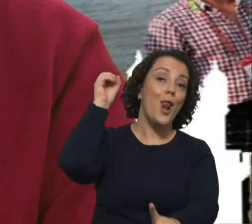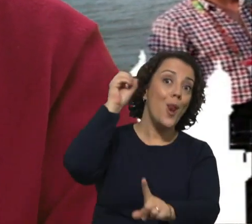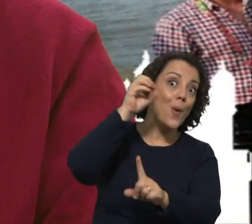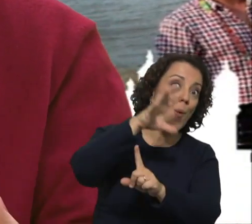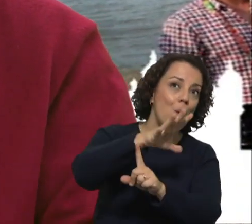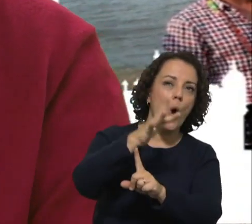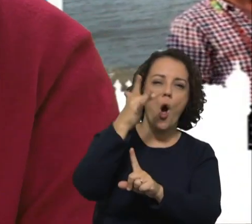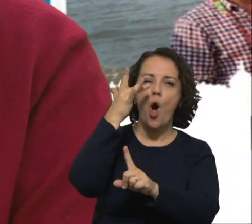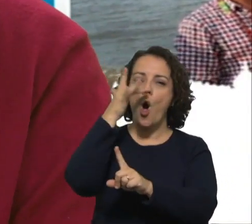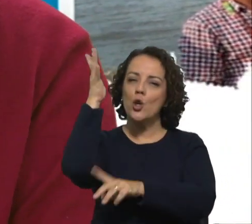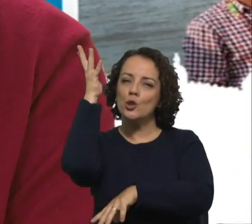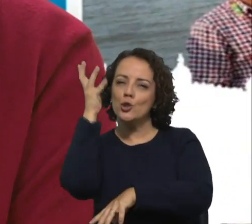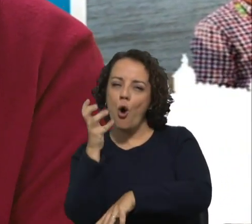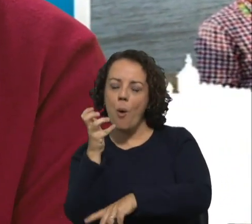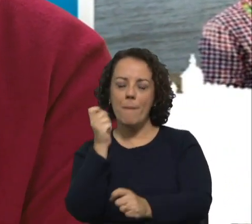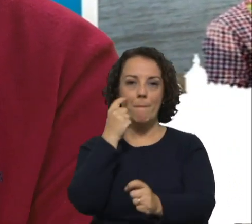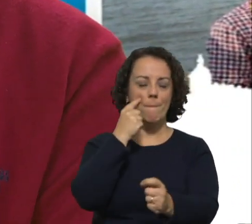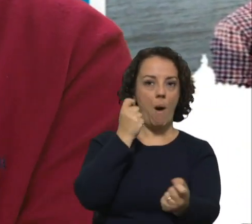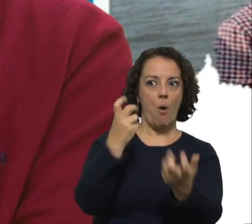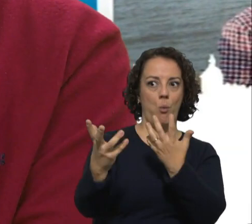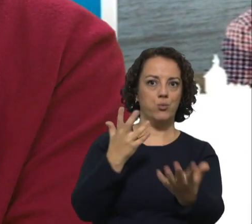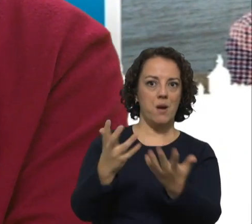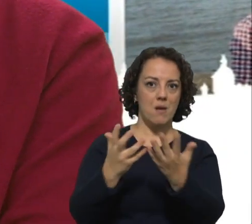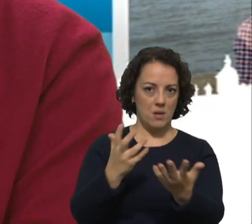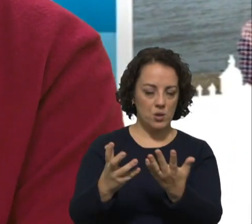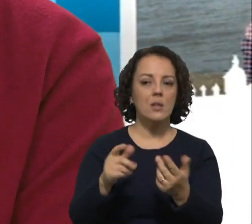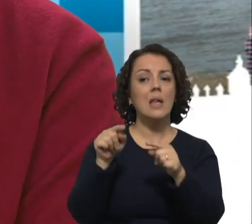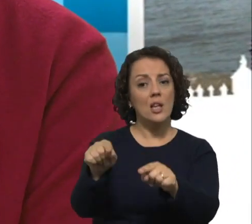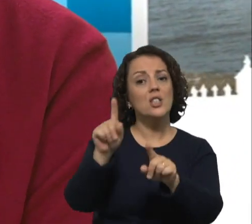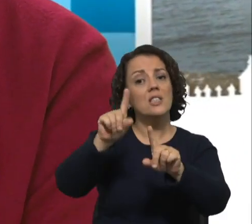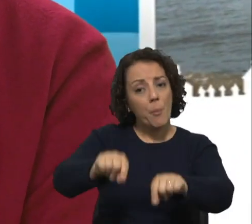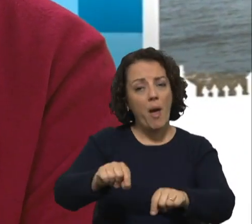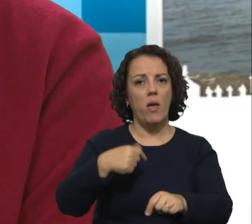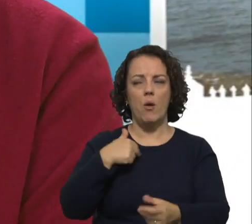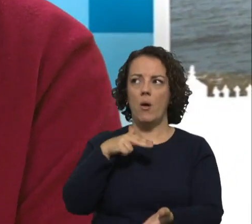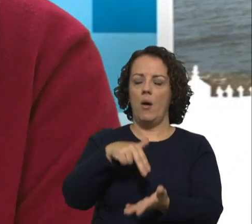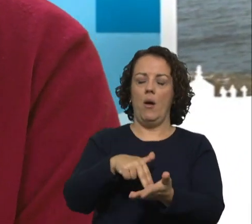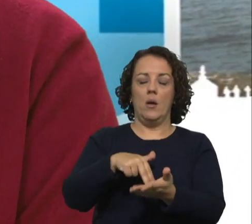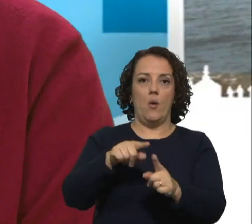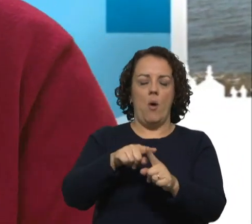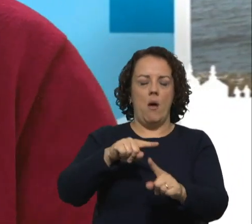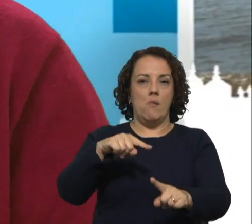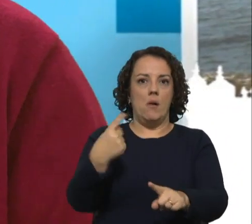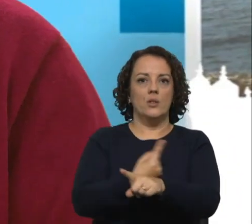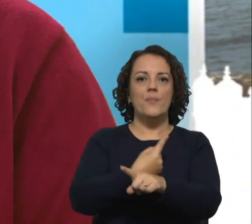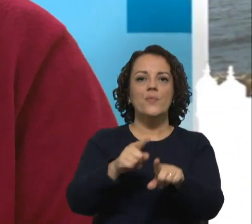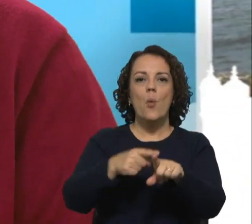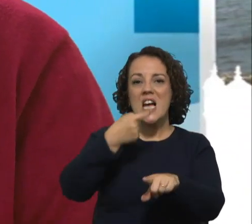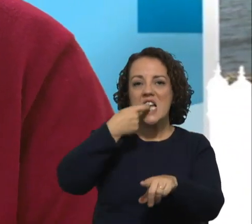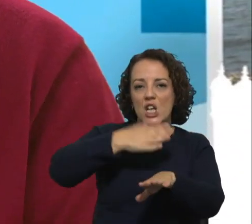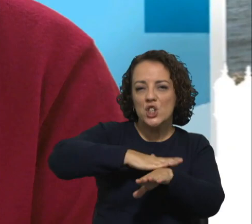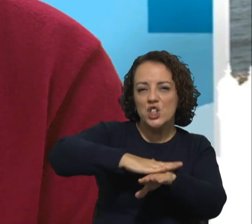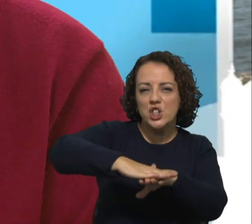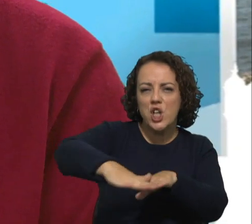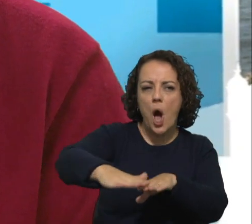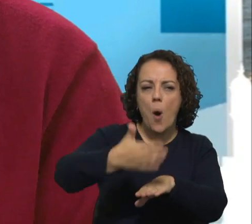na sombra e todos os contrastes. E, portanto, aquilo também foi um contraste, ver Fátima, o chão de Fátima tão despido, que não é